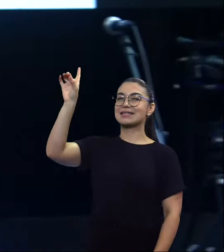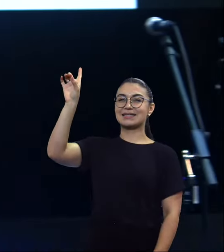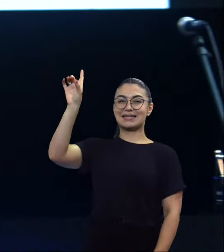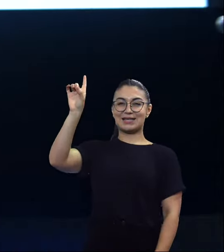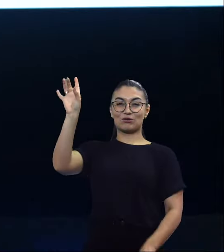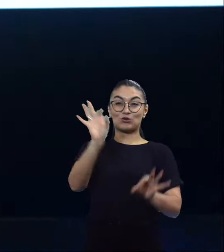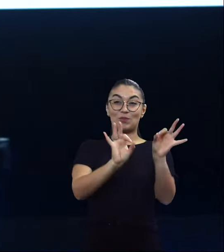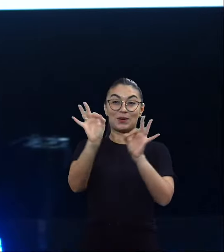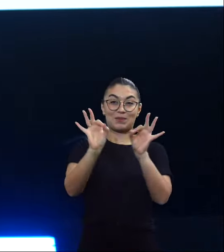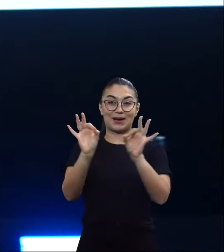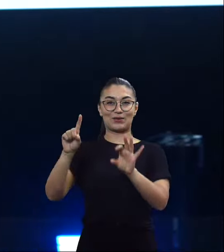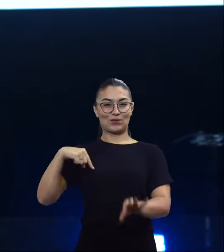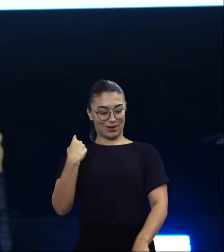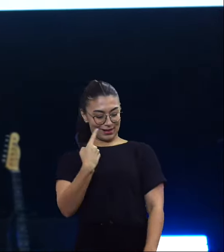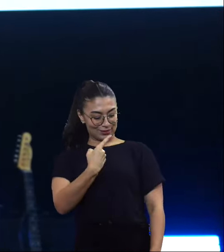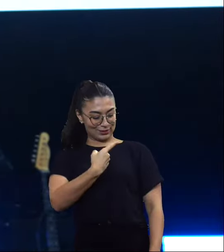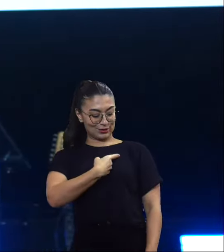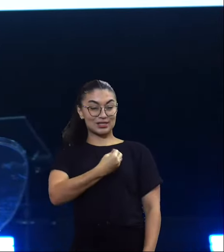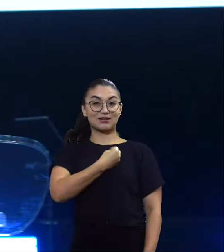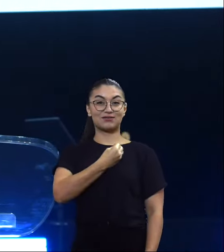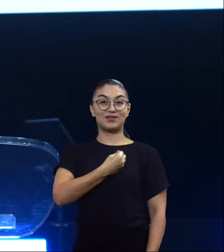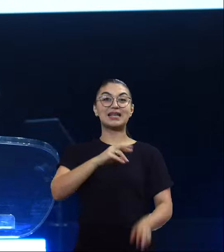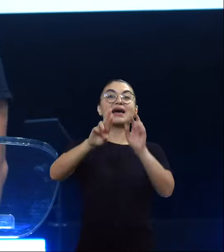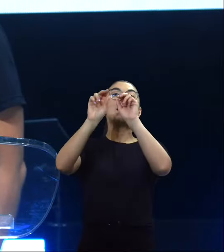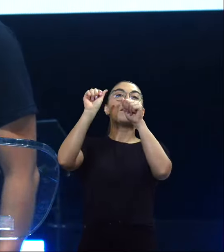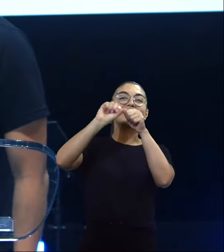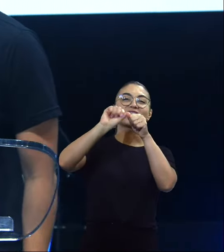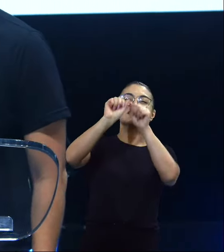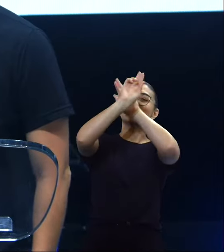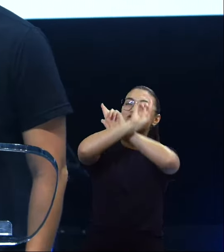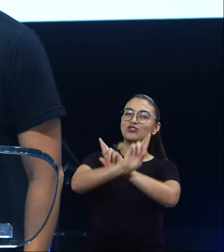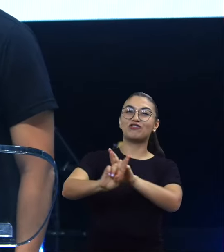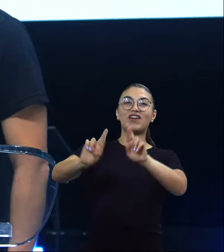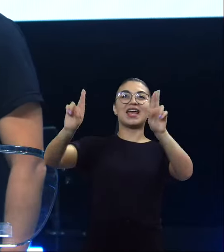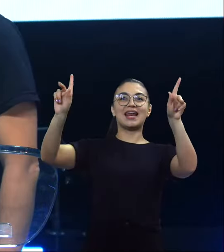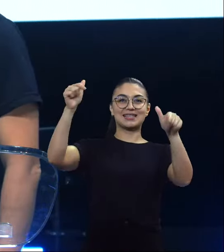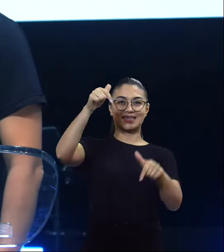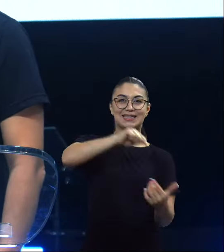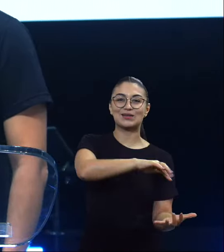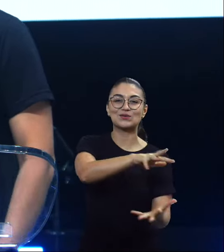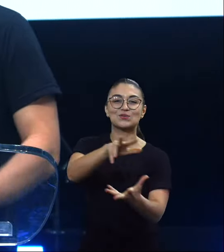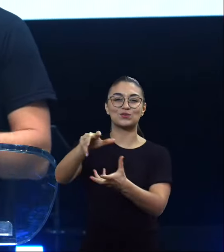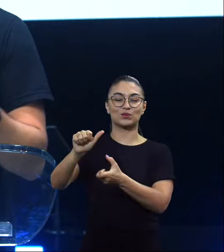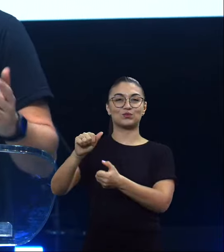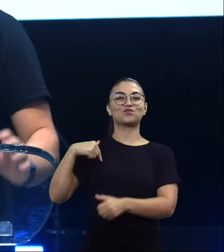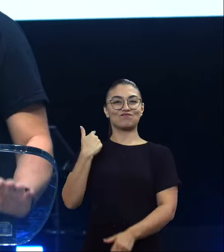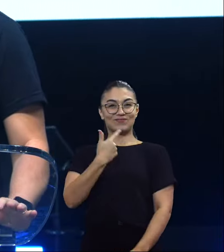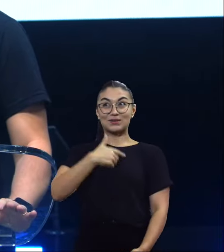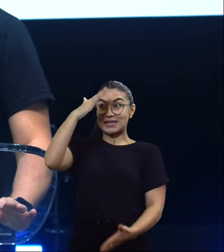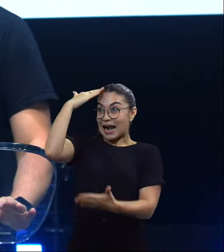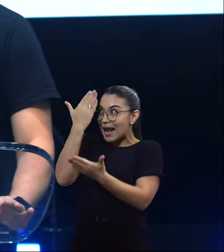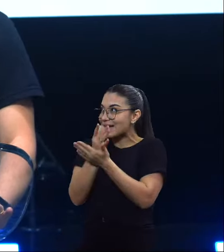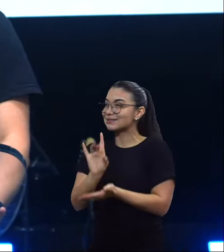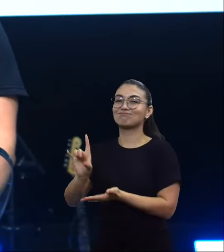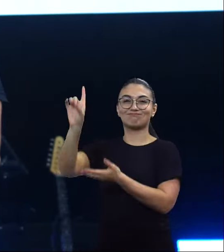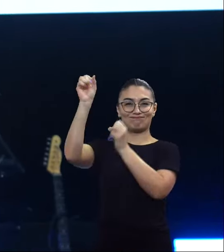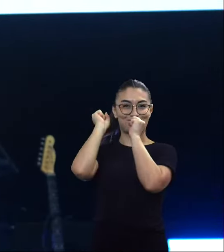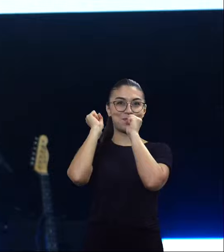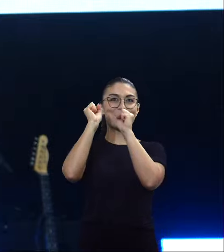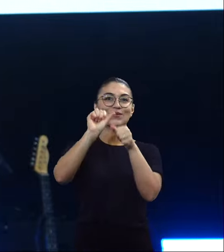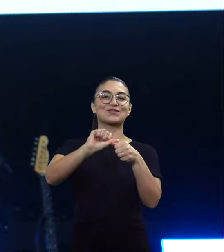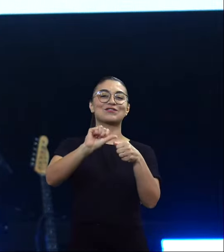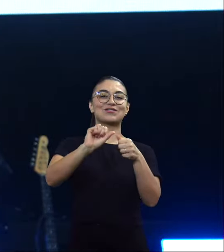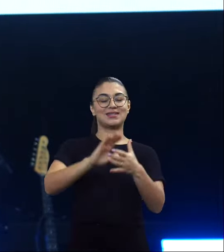tremendas nessa terra. Mas enquanto acreditamos que os nossos desafios são maiores do que nós mesmos, e eles sempre vão ser dessa maneira, porque nós